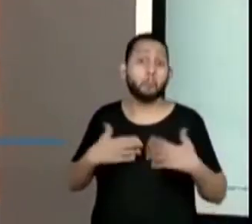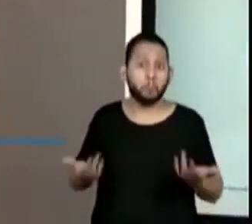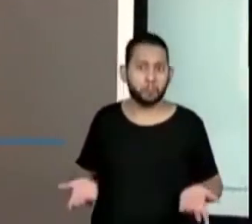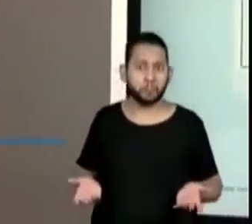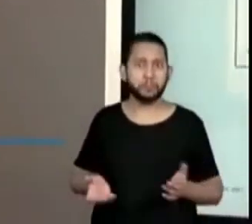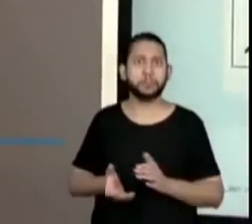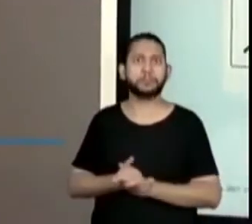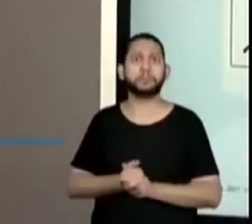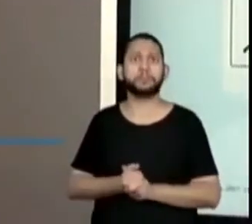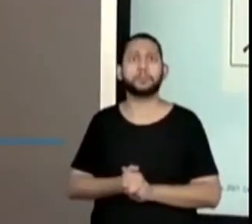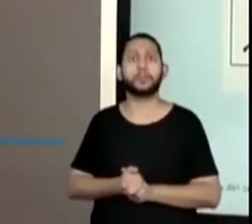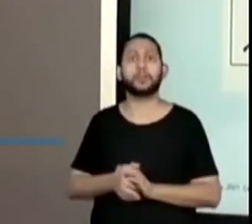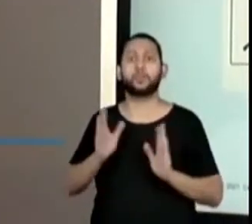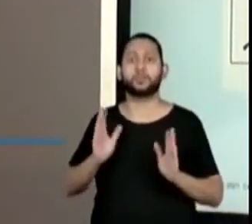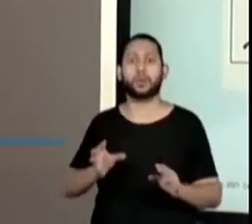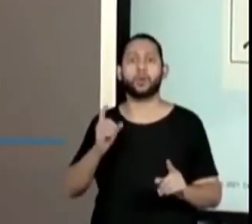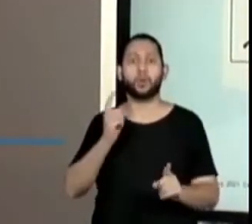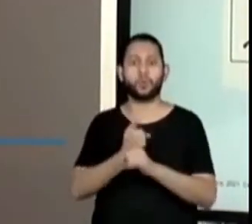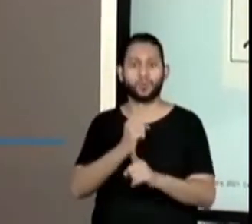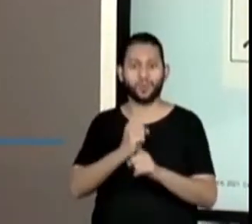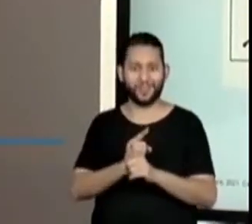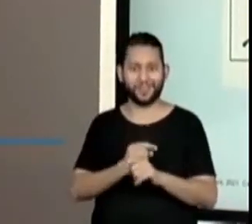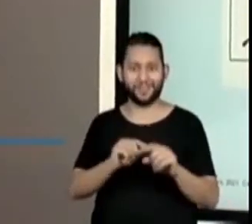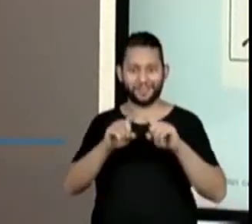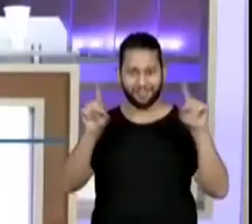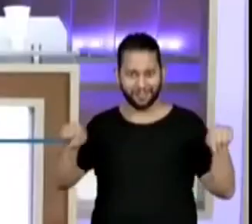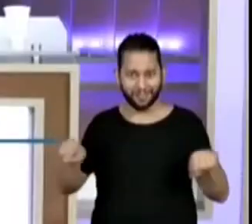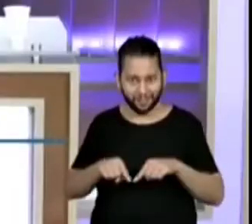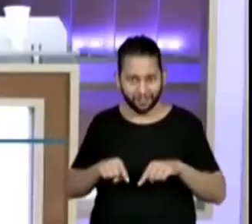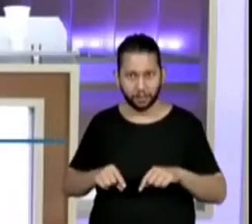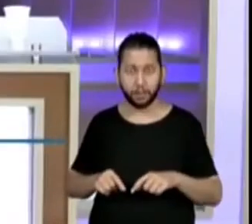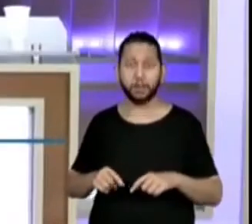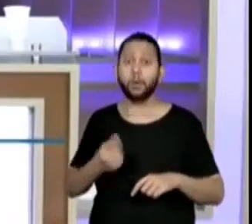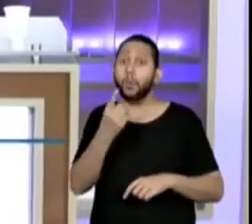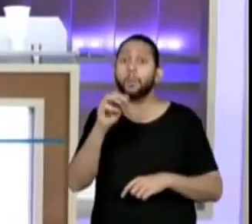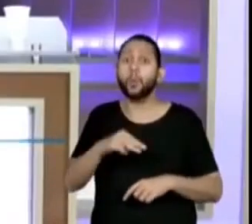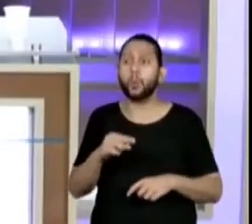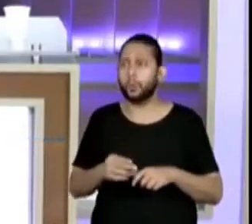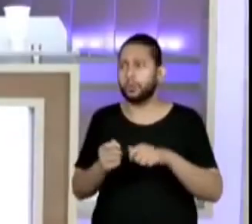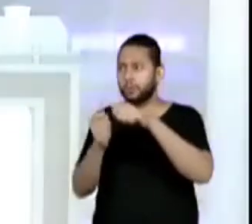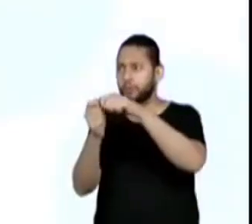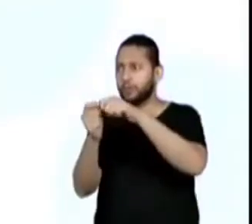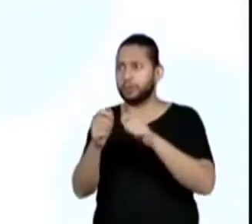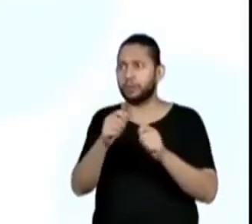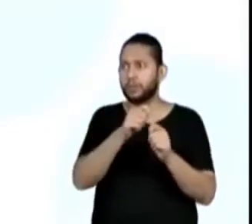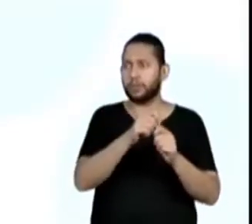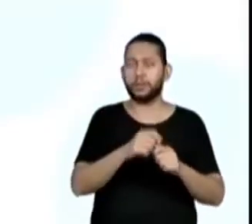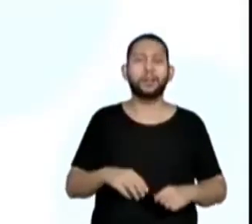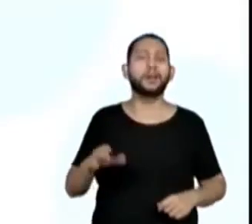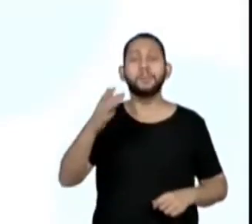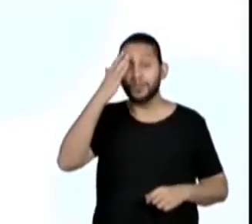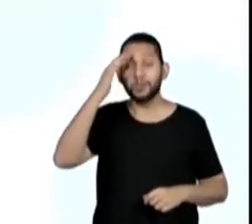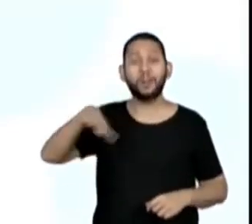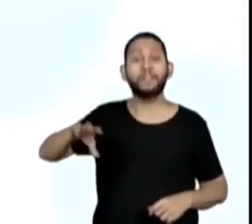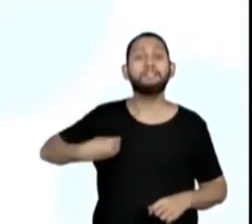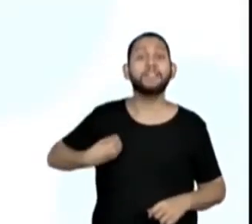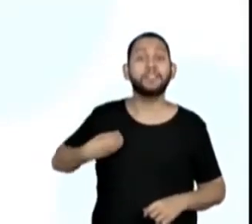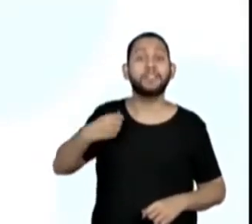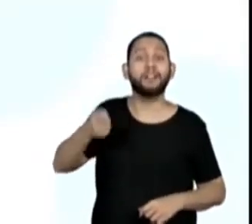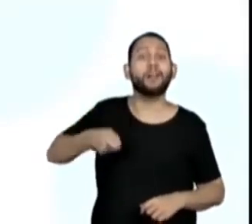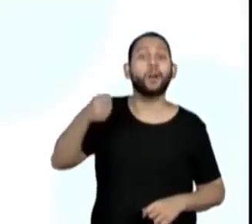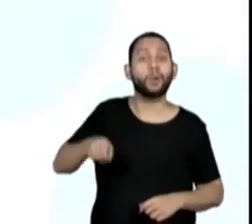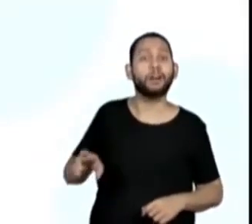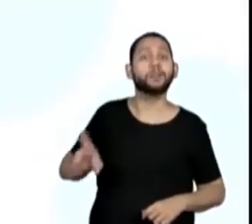turma. Localizar os ângulos retos na placa? Vamos lá, a gente tem um minutinho. Ó, o pessoal de Araraquara, boa para o Vera Lúcia. Então,